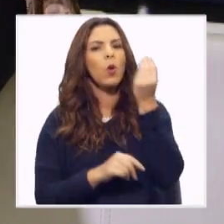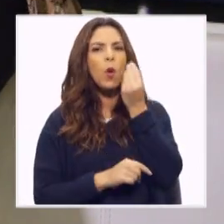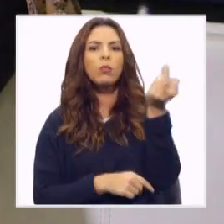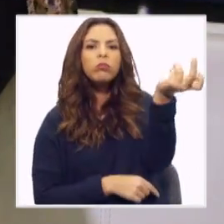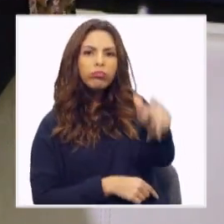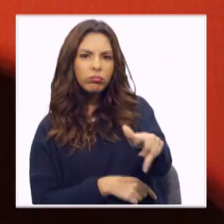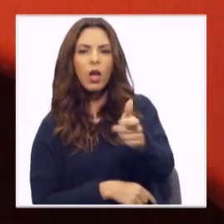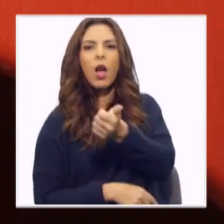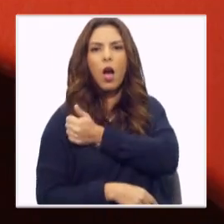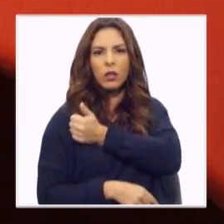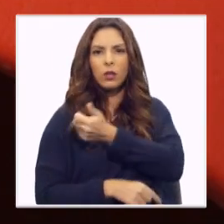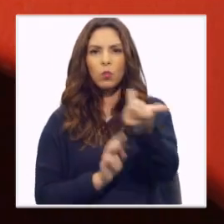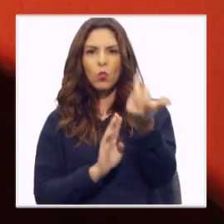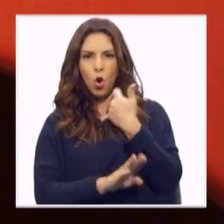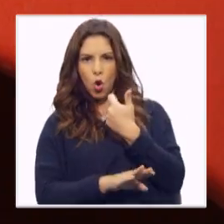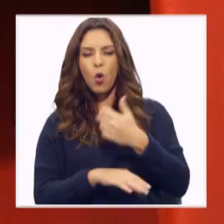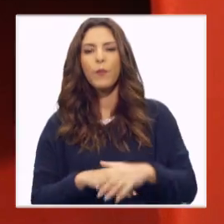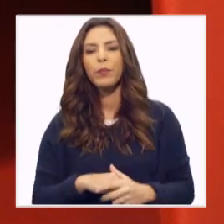nos nossos lares.